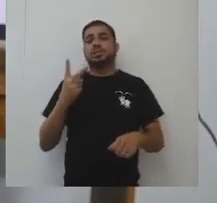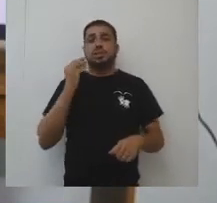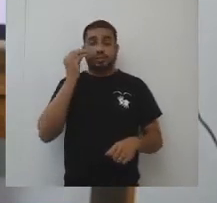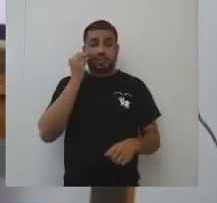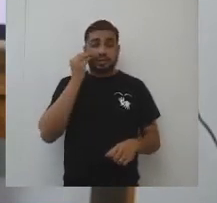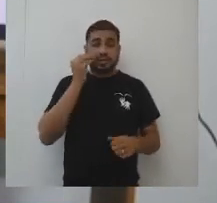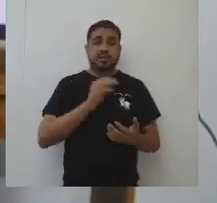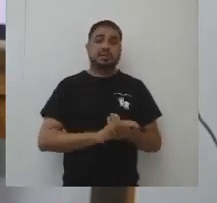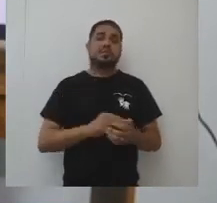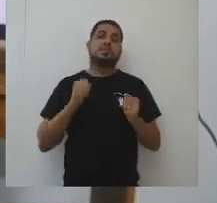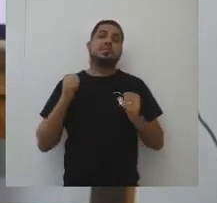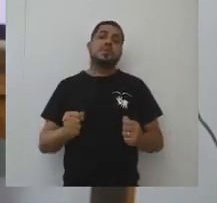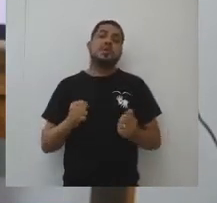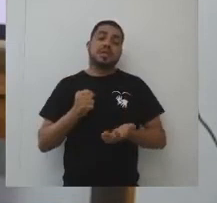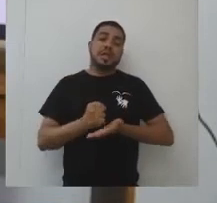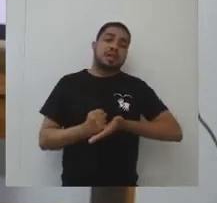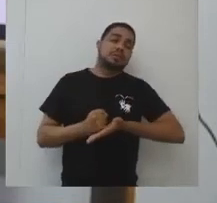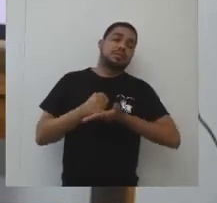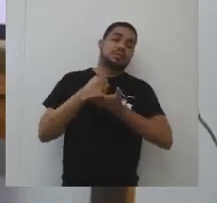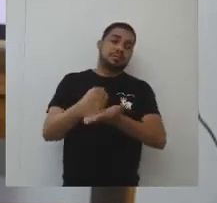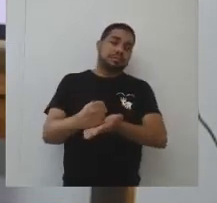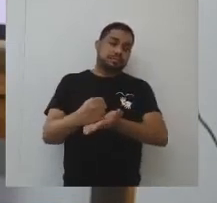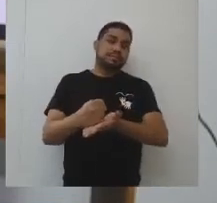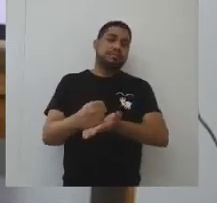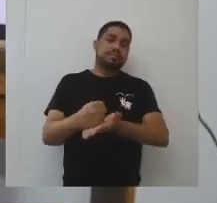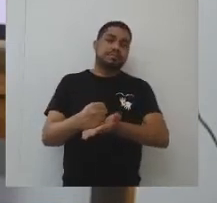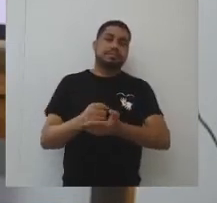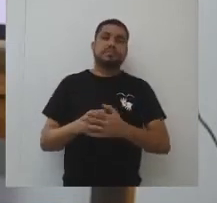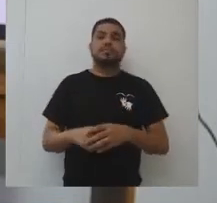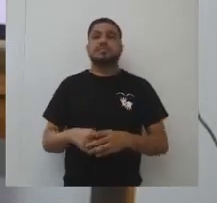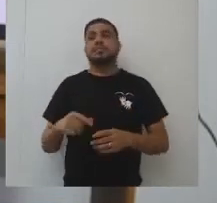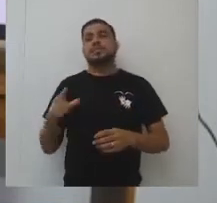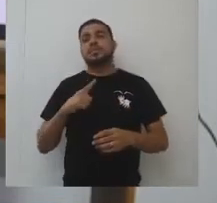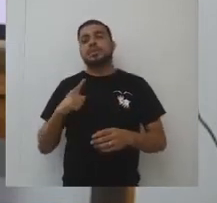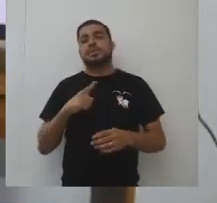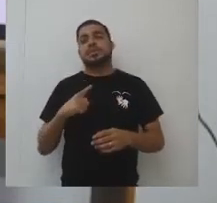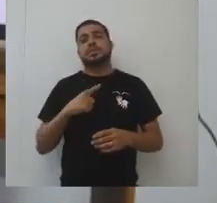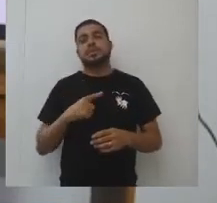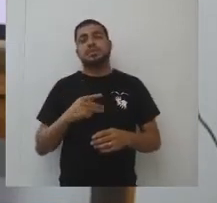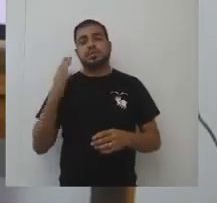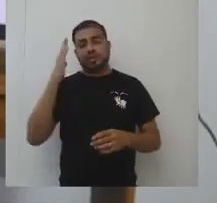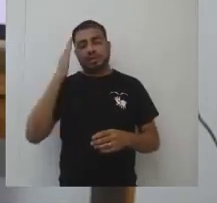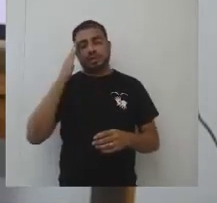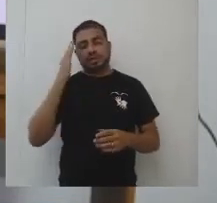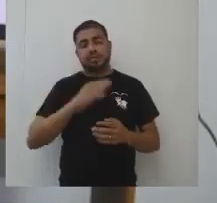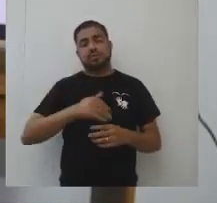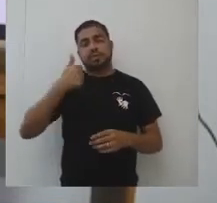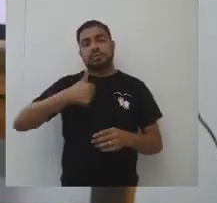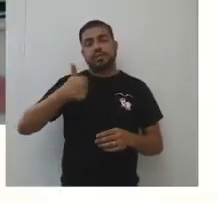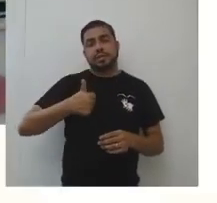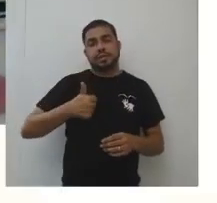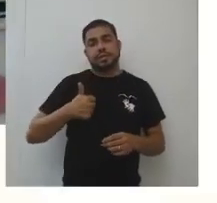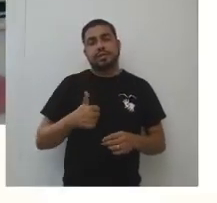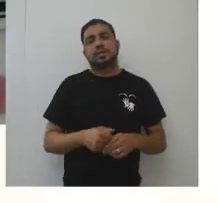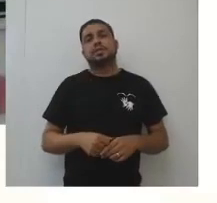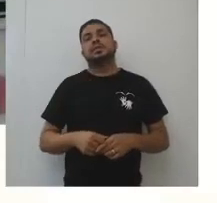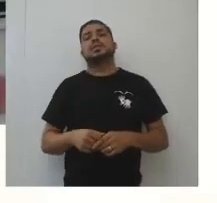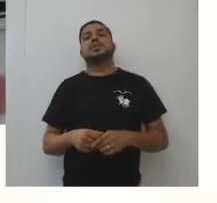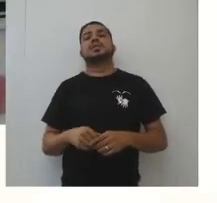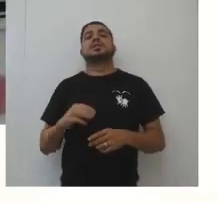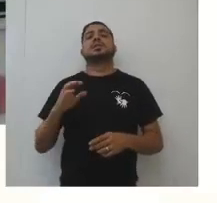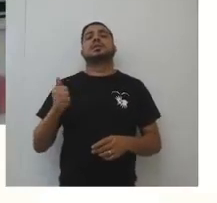experimentos que podem auxiliar na compreensão do campo elétrico. Um primeiro chamado cabo de